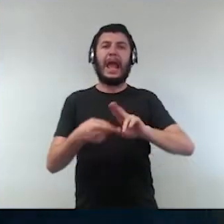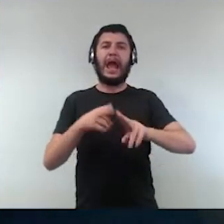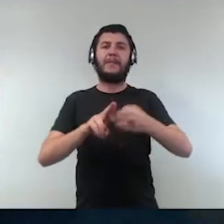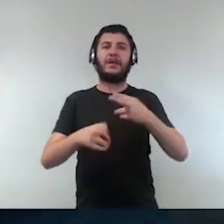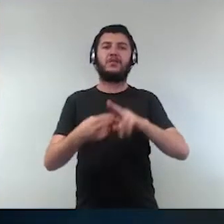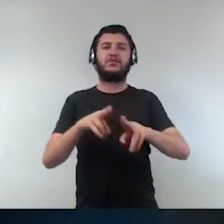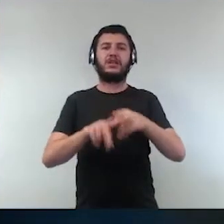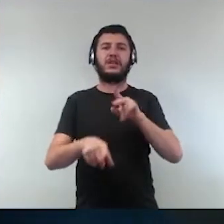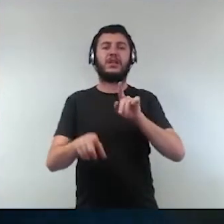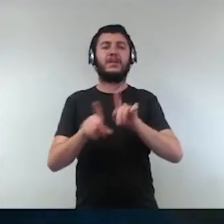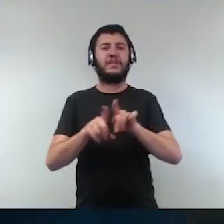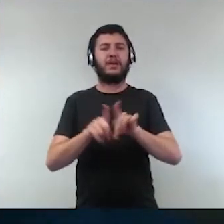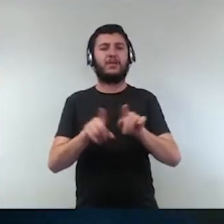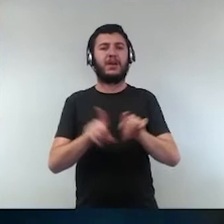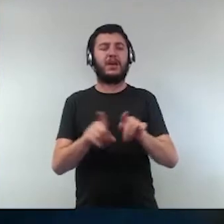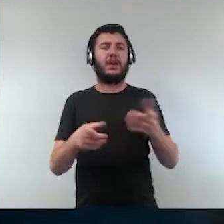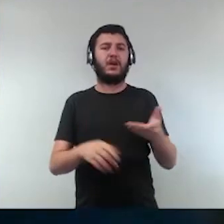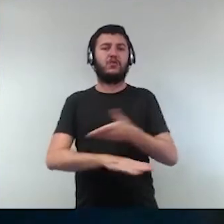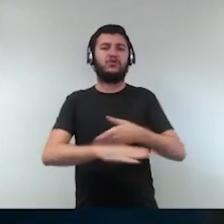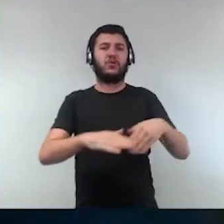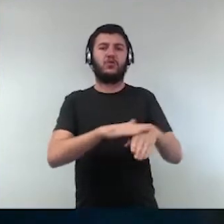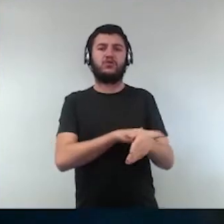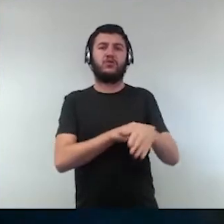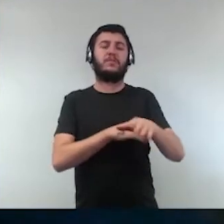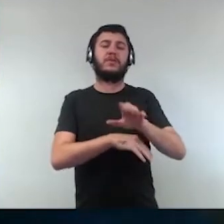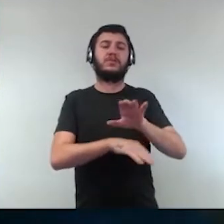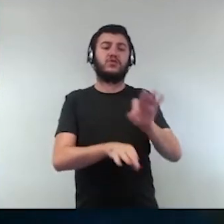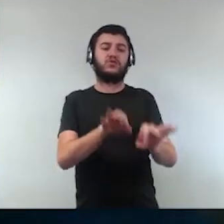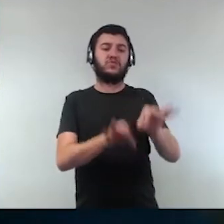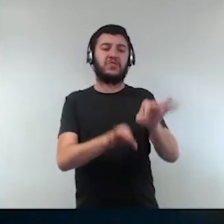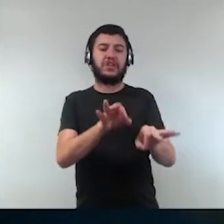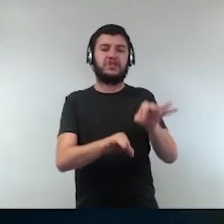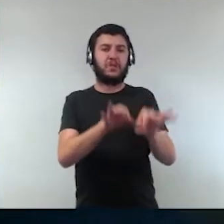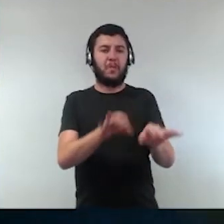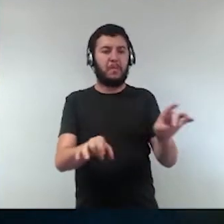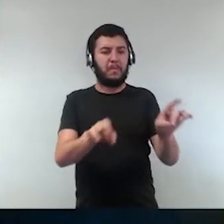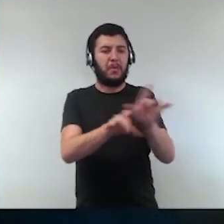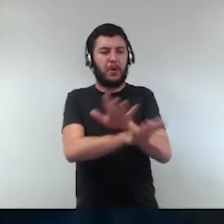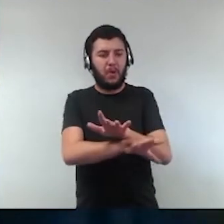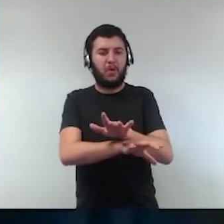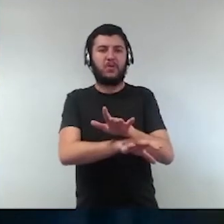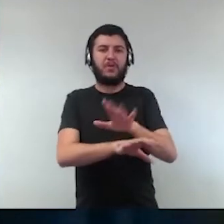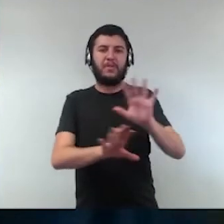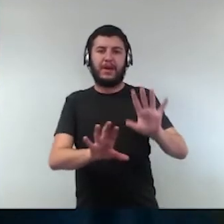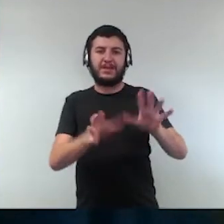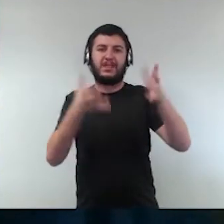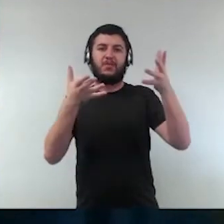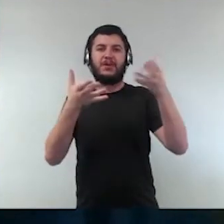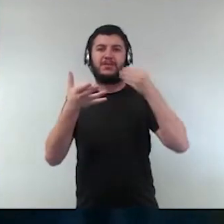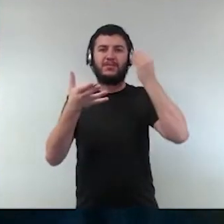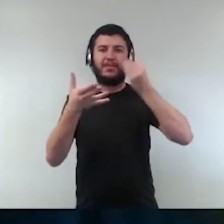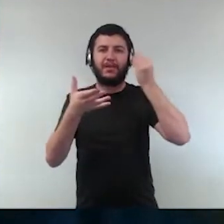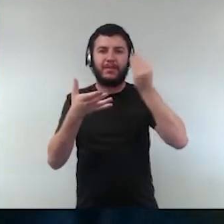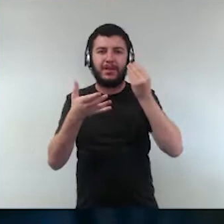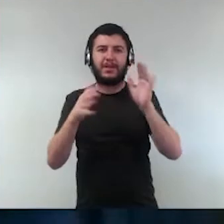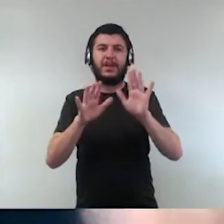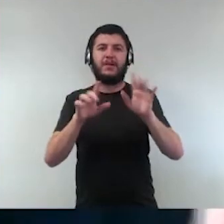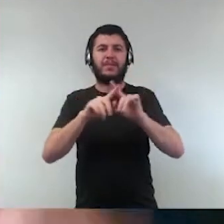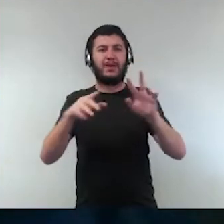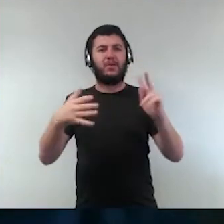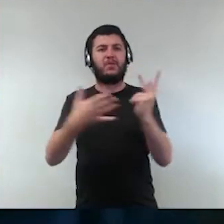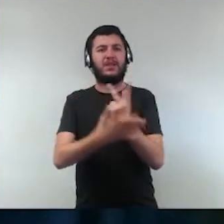para um fenômeno como esse que a gente está vivendo. É um fenômeno que redefine, inclusive, o que se entende por fato